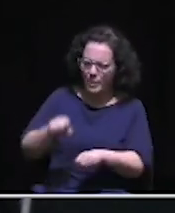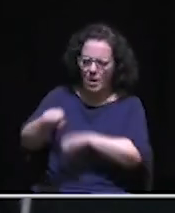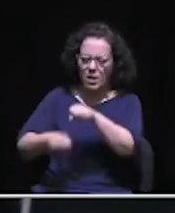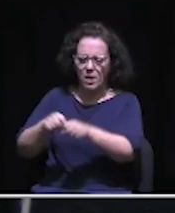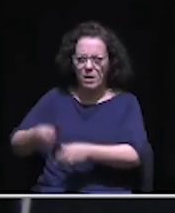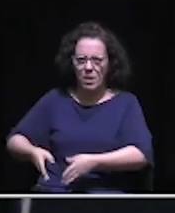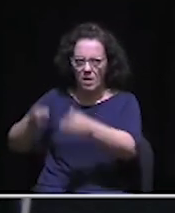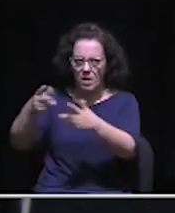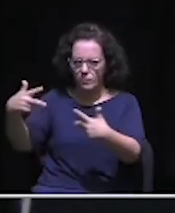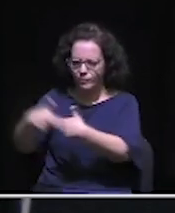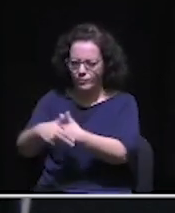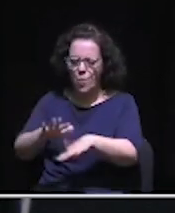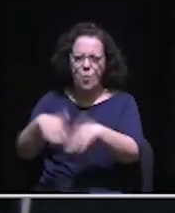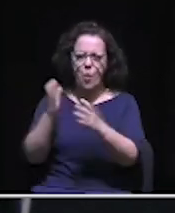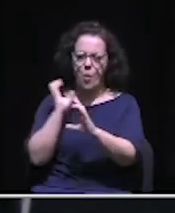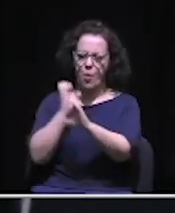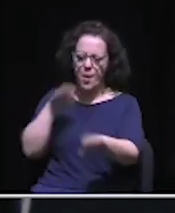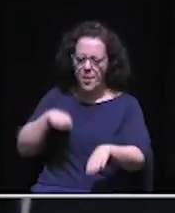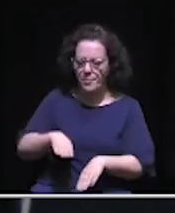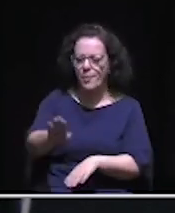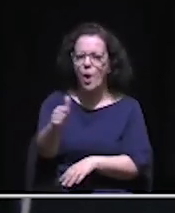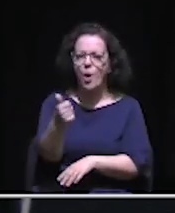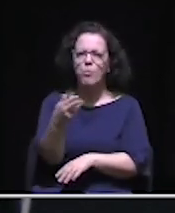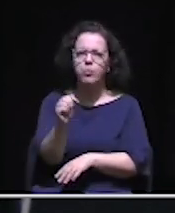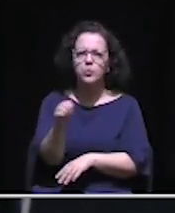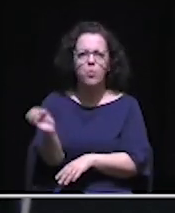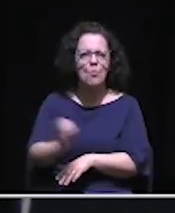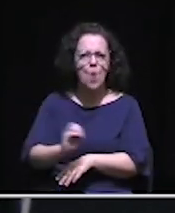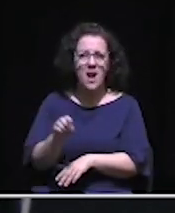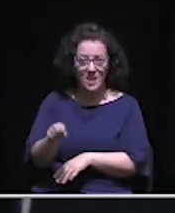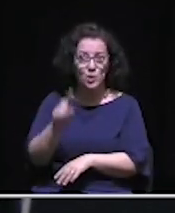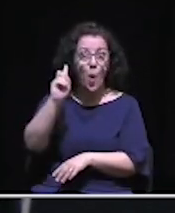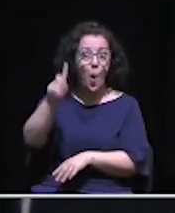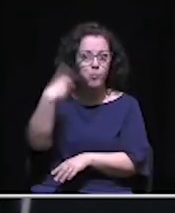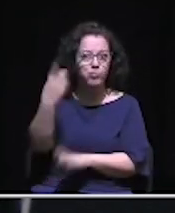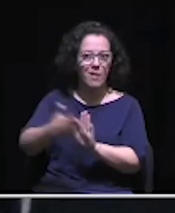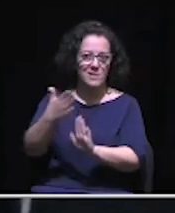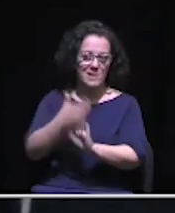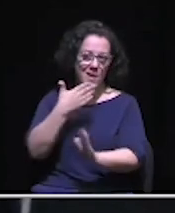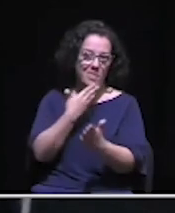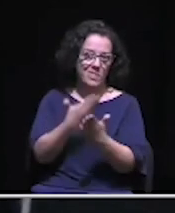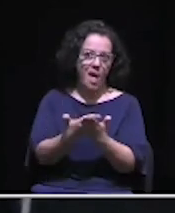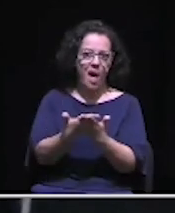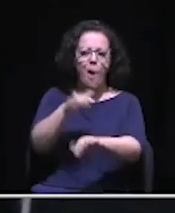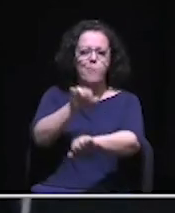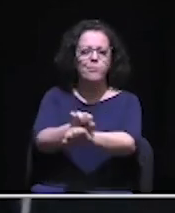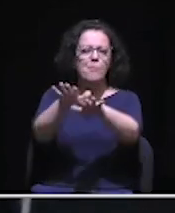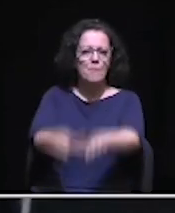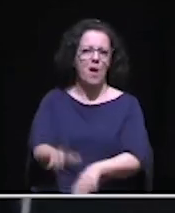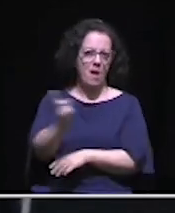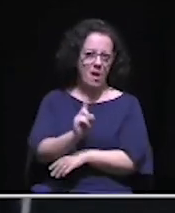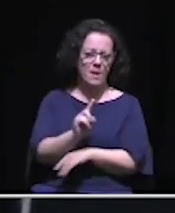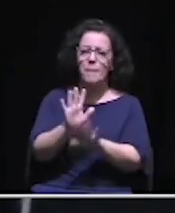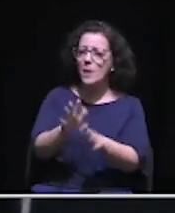ou a não implementação de corredores bus. São duas medidas estruturais que deveriam ter sido aceleradas e não travadas no início do mandato.